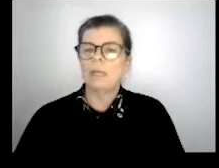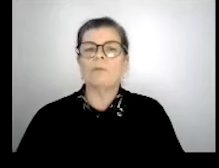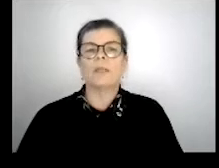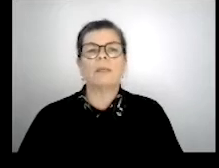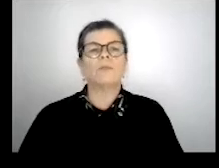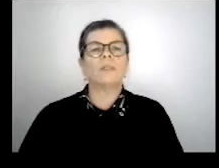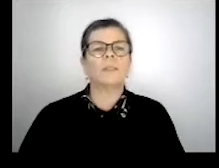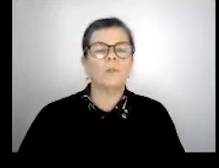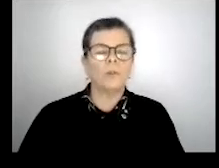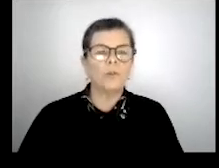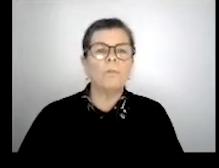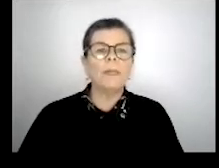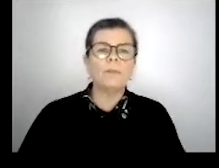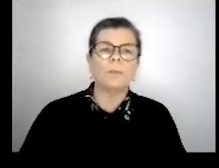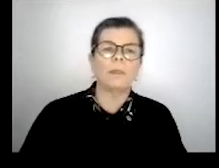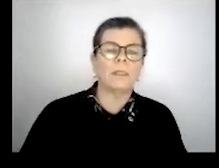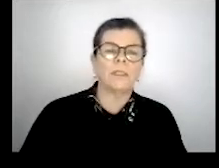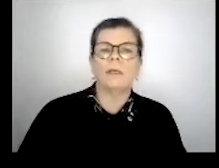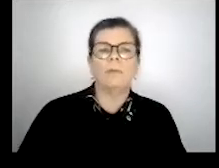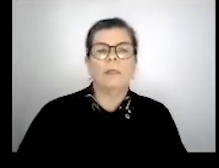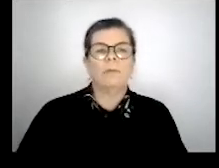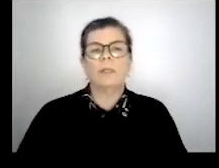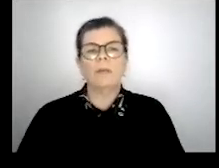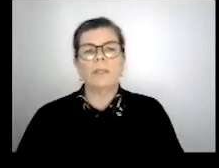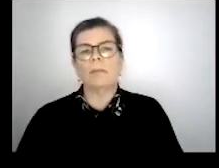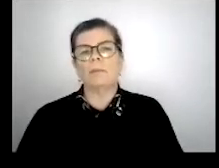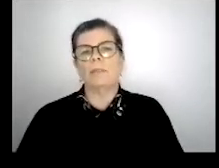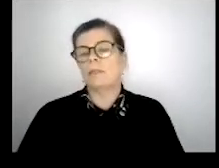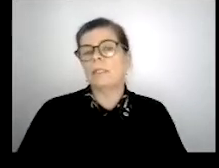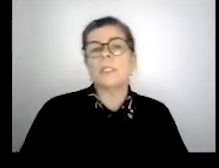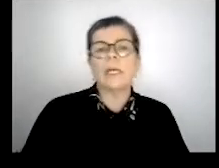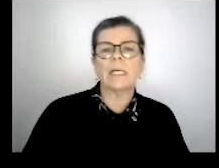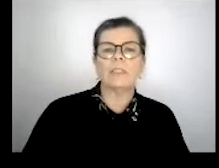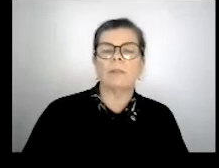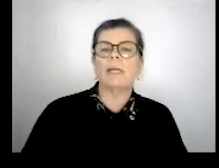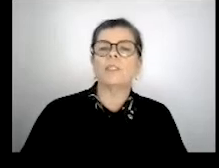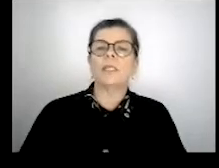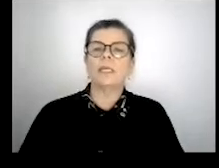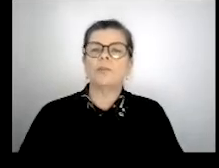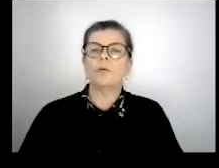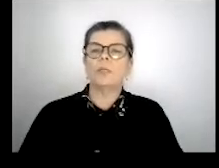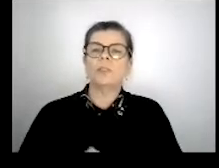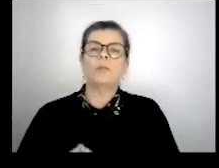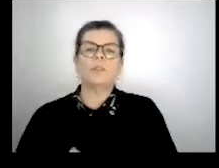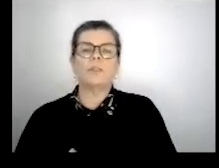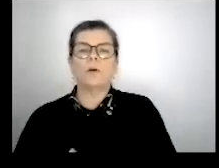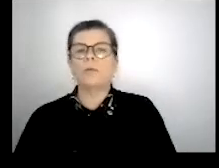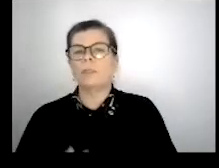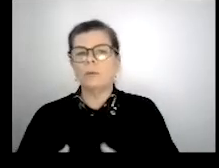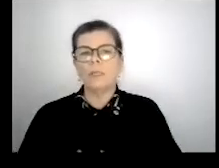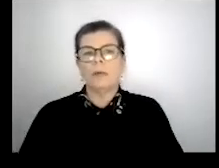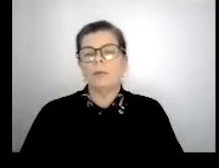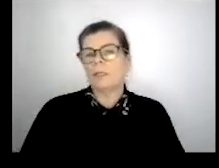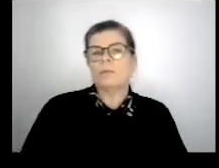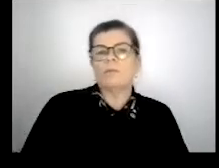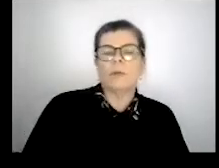realmente vão saber suas atribuições, cumprir o seu plano de ação, vou dar um exemplo. Necessita de RH de enfermagem? Quem aciona? De onde se desloca?